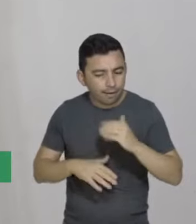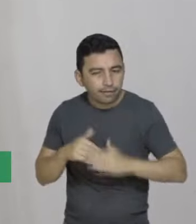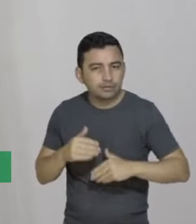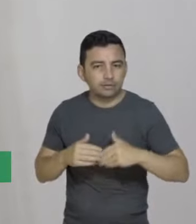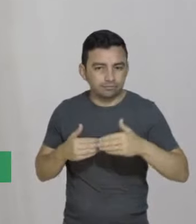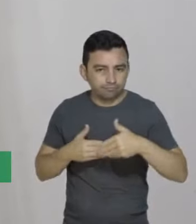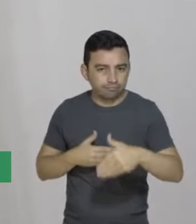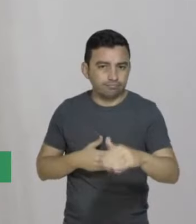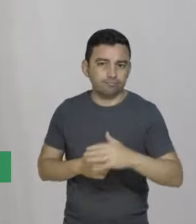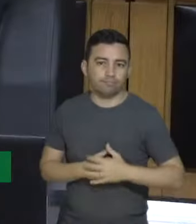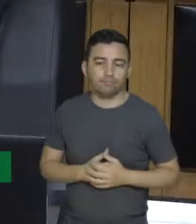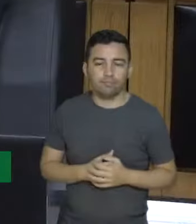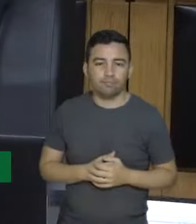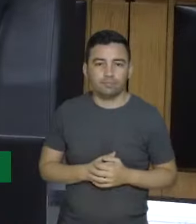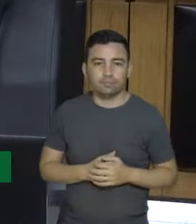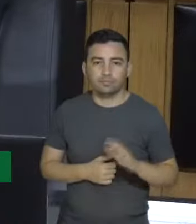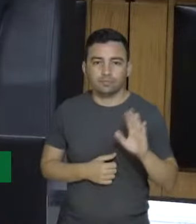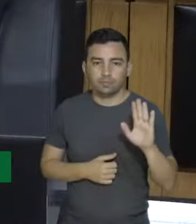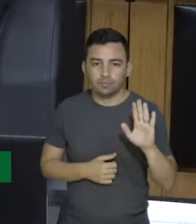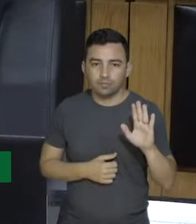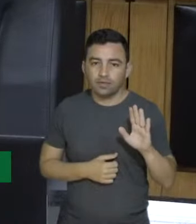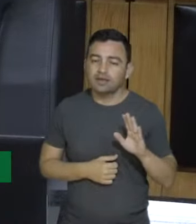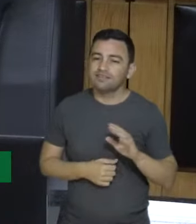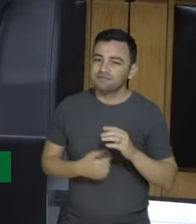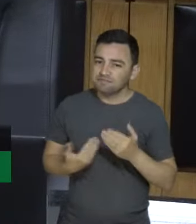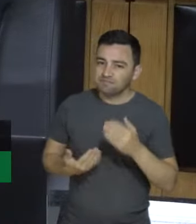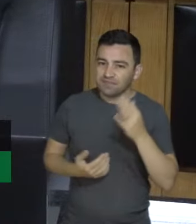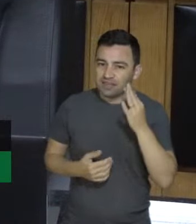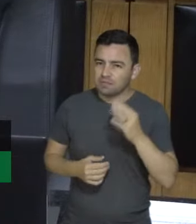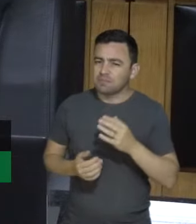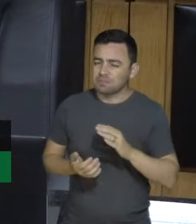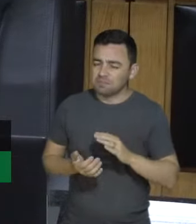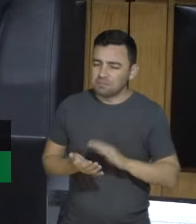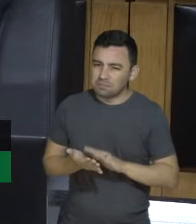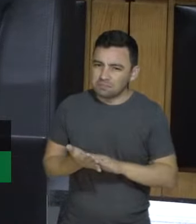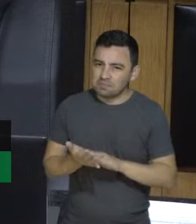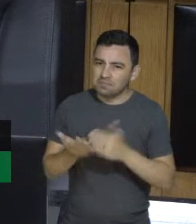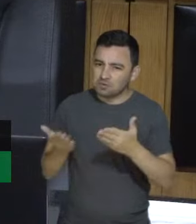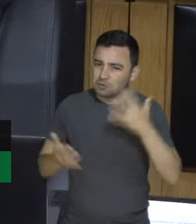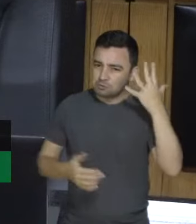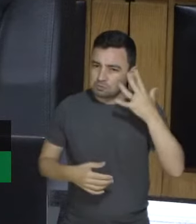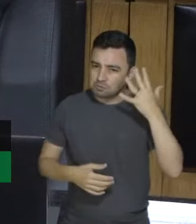Deputado Mioto. Deputado Fernando, parabenizando Vossa Excelência pelo pronunciamento.